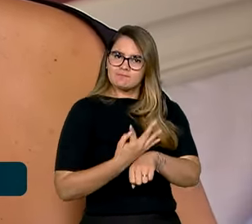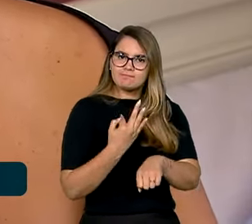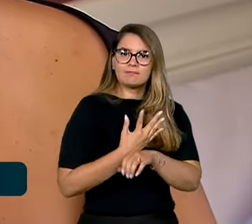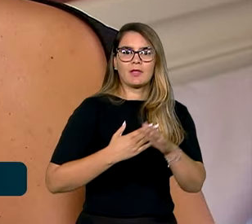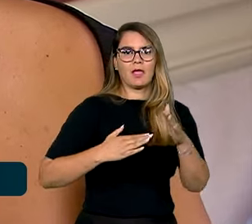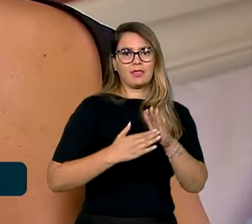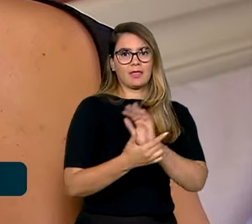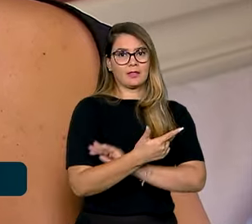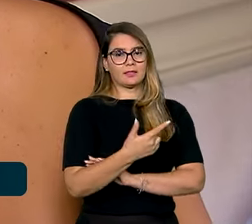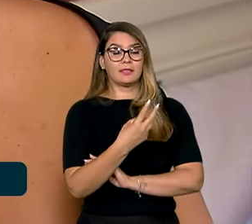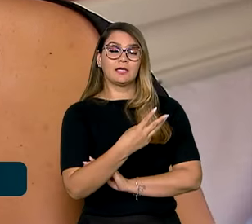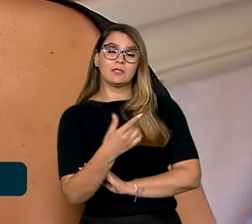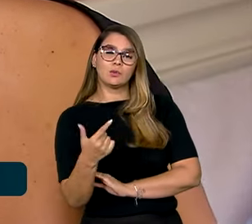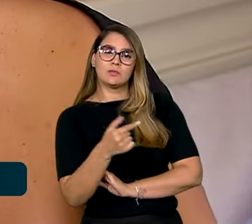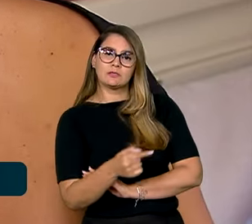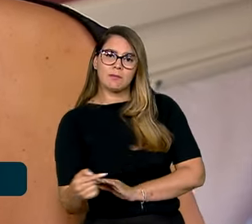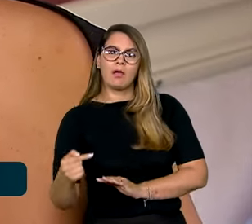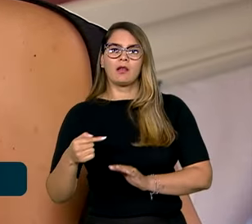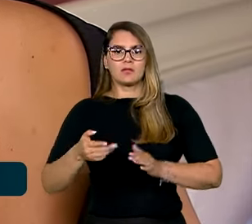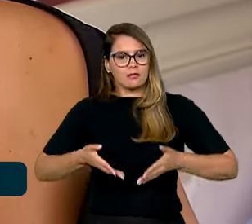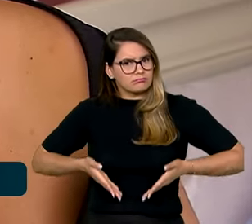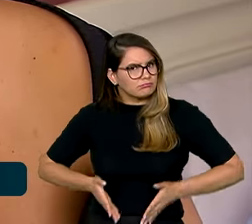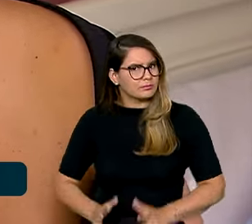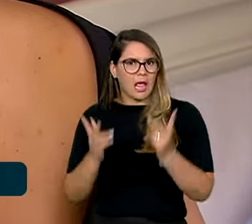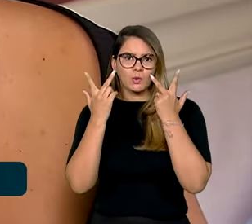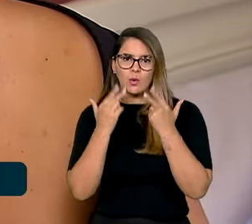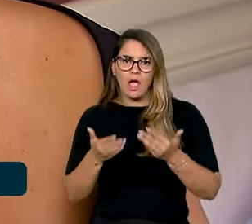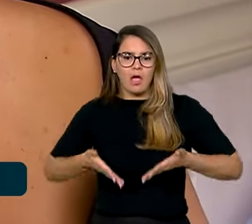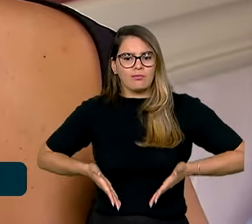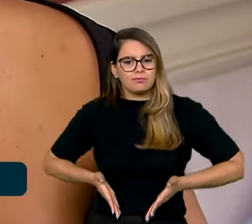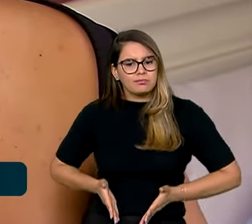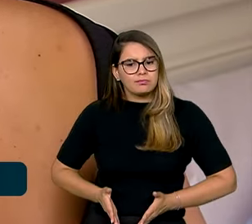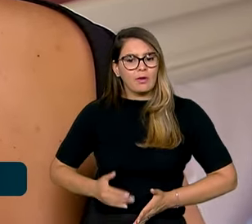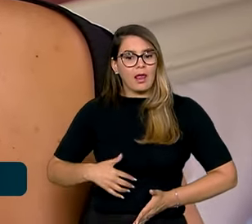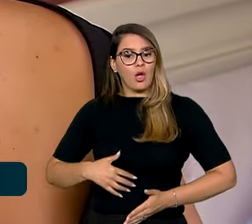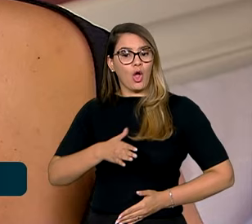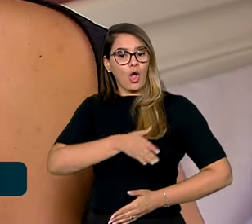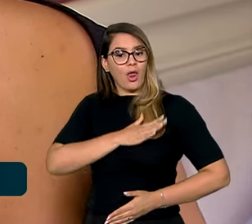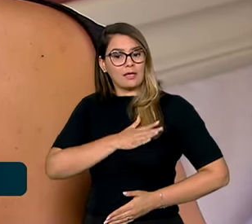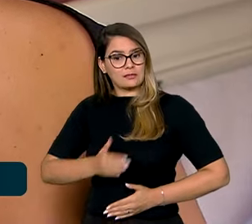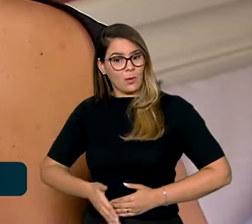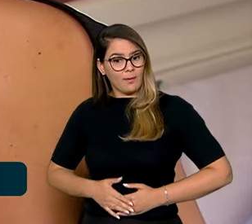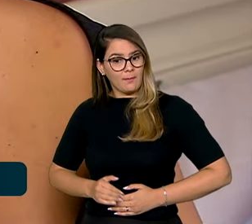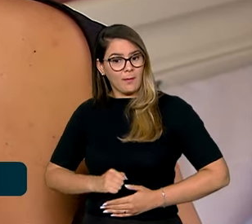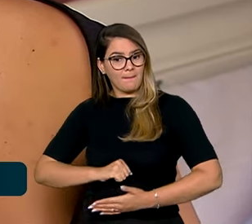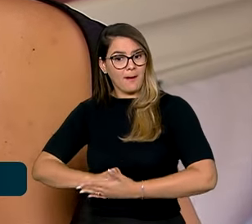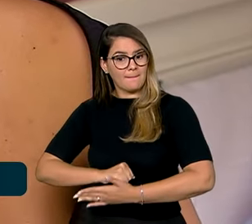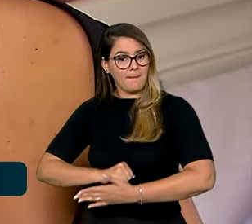32 semanas e 6 dias, até que a bolsa rompeu e ela começou a dar ataque cardíaco. Foi feito